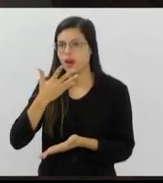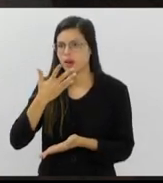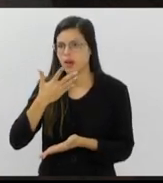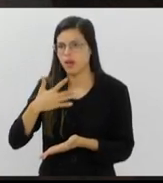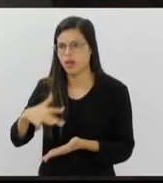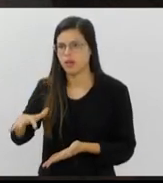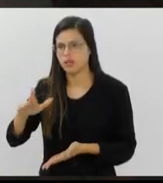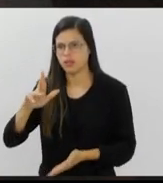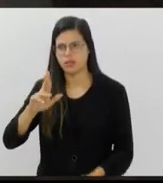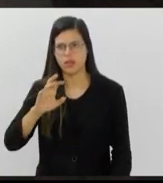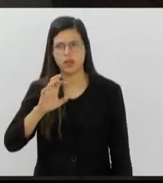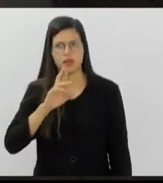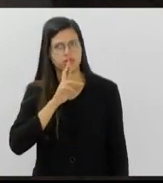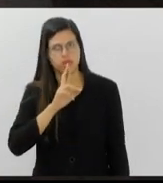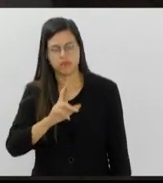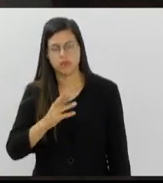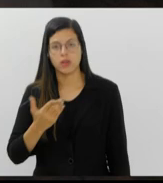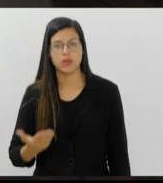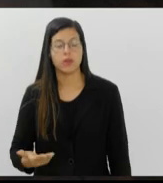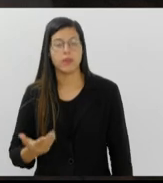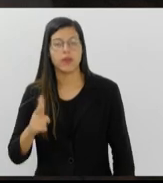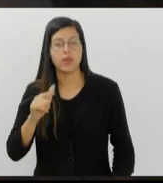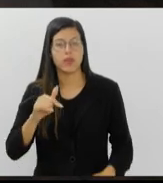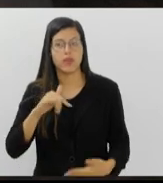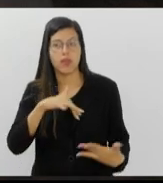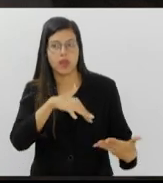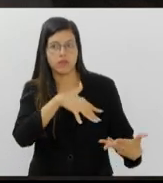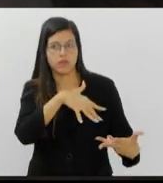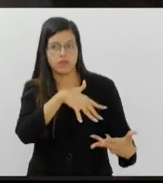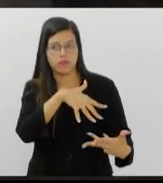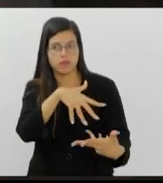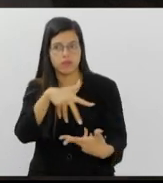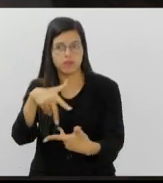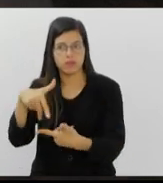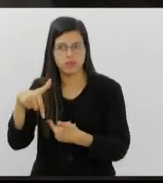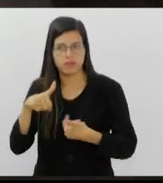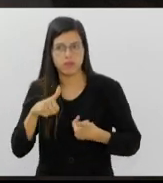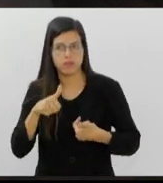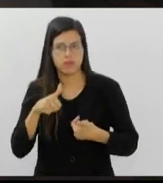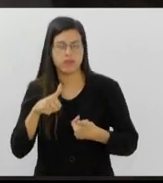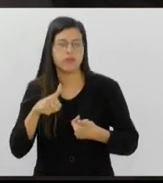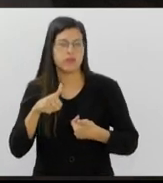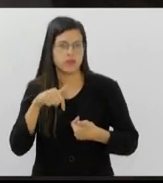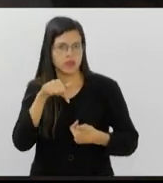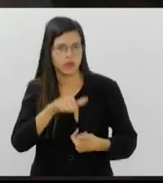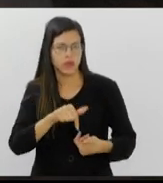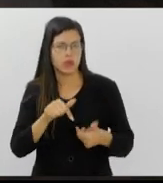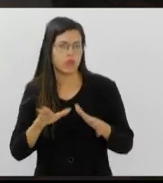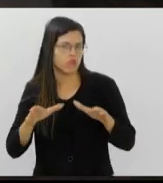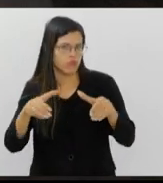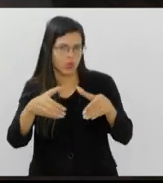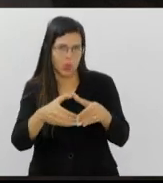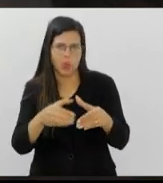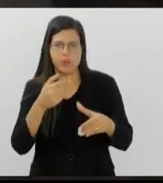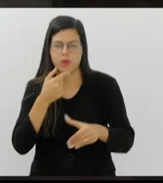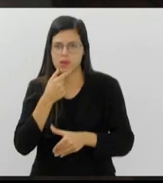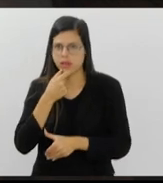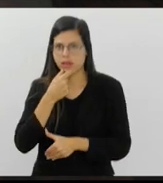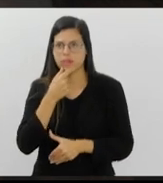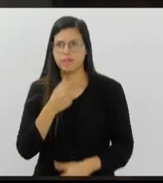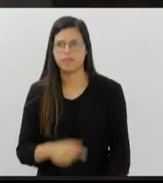Responder, e é Internacional Advisory Board Member do Johns Hopkins Center